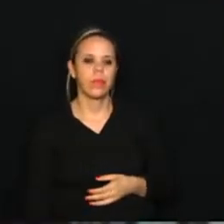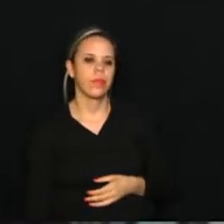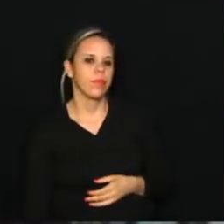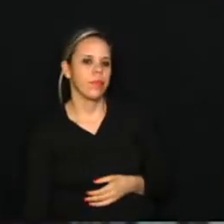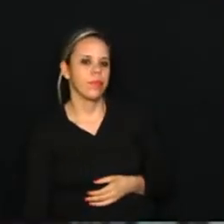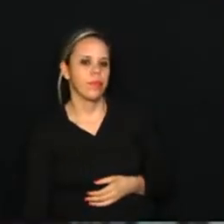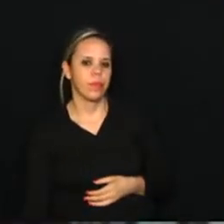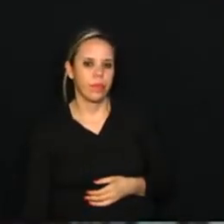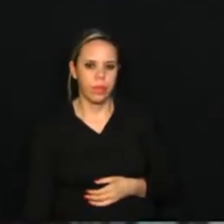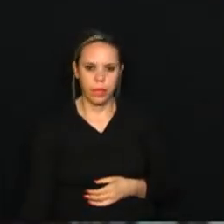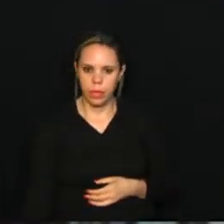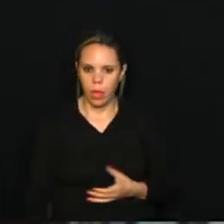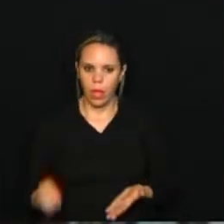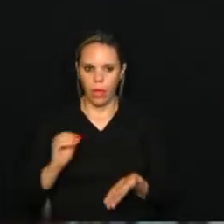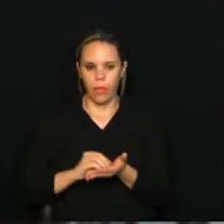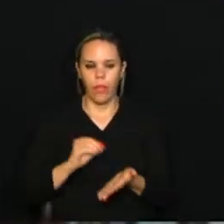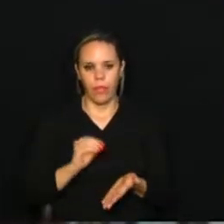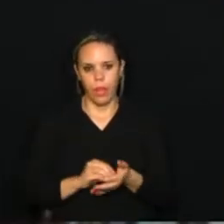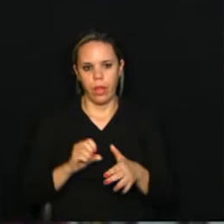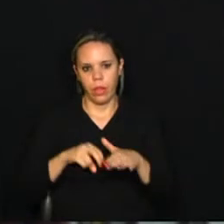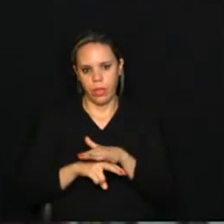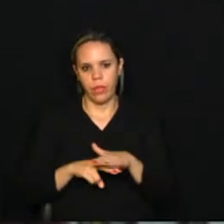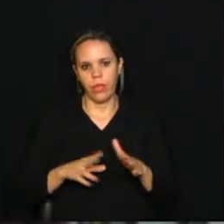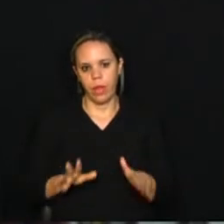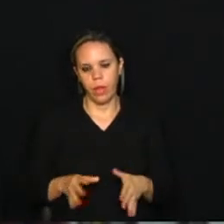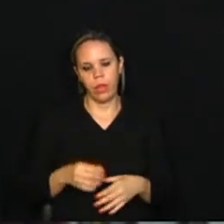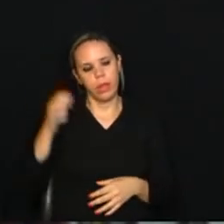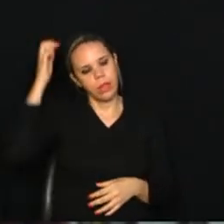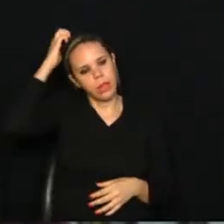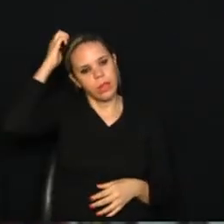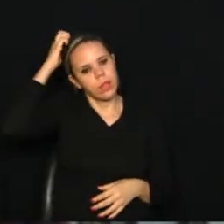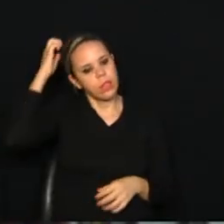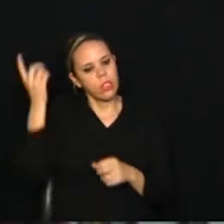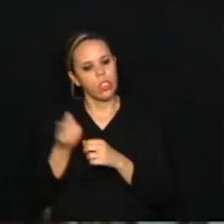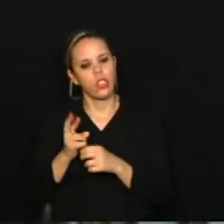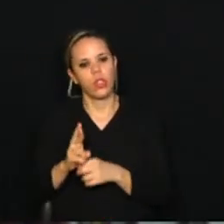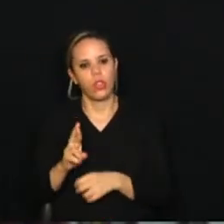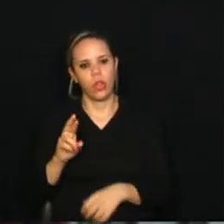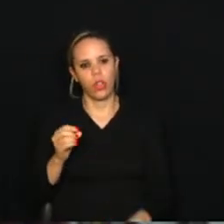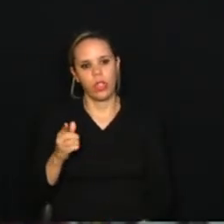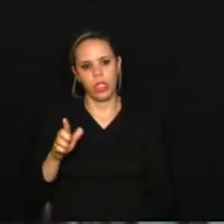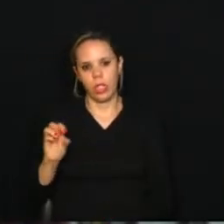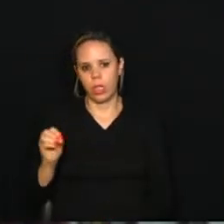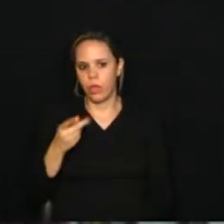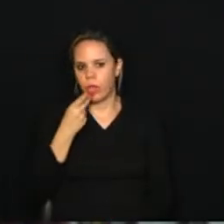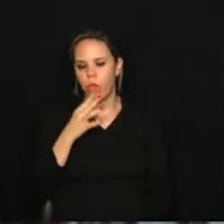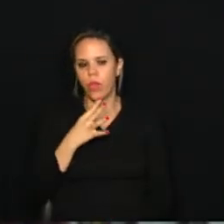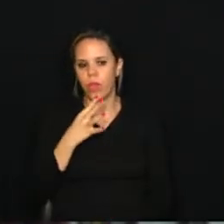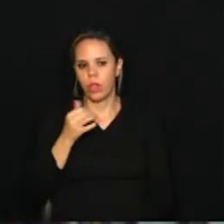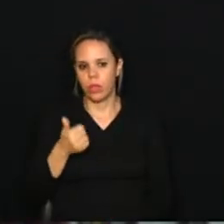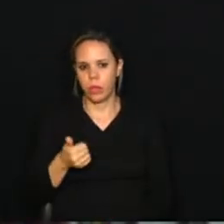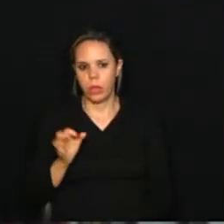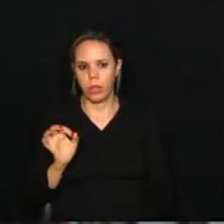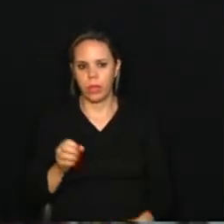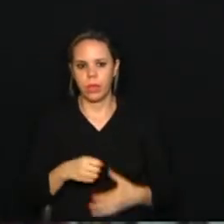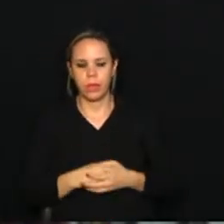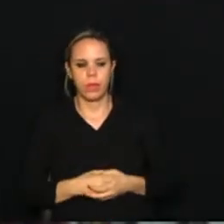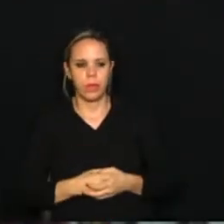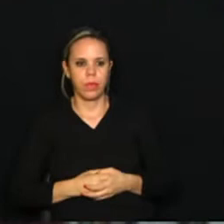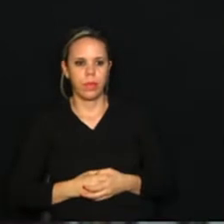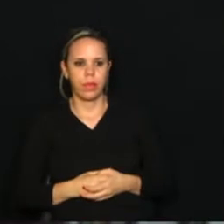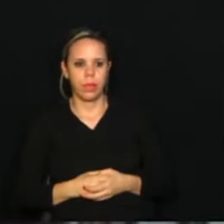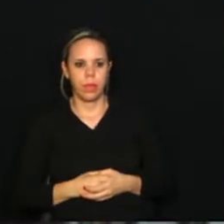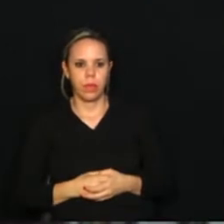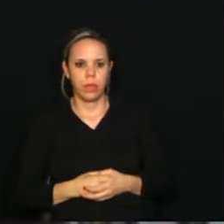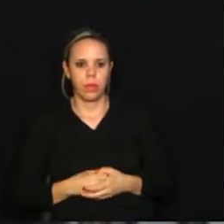a questão do déficit, o doutor Rodrigo conhece muito bem a questão, e isso